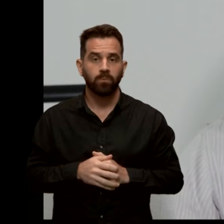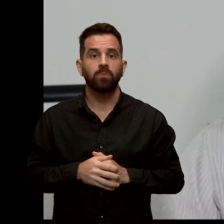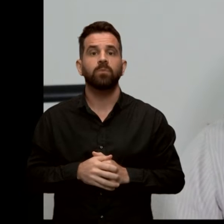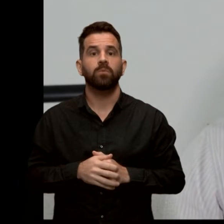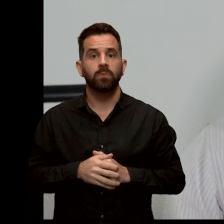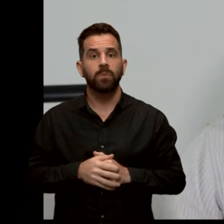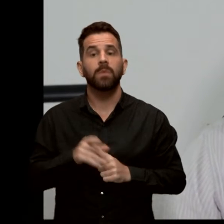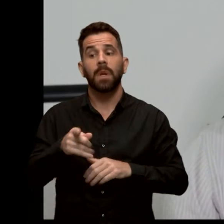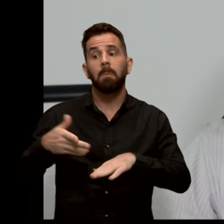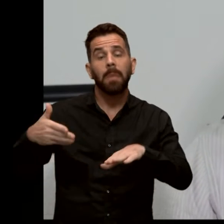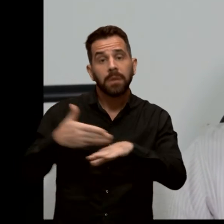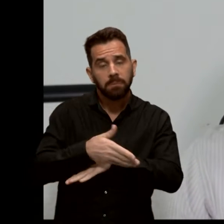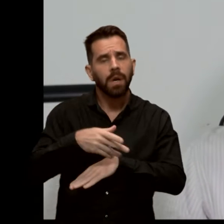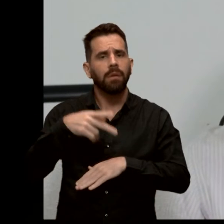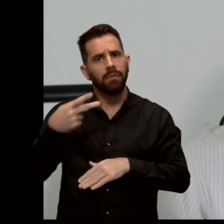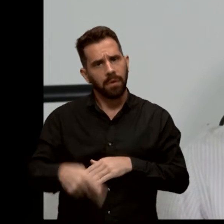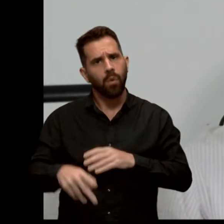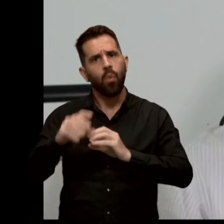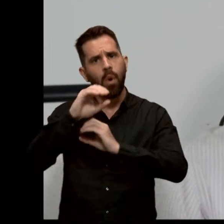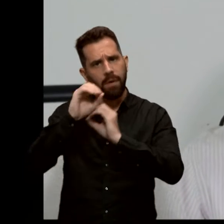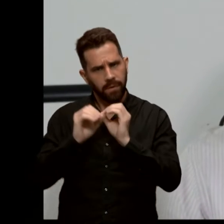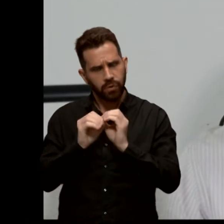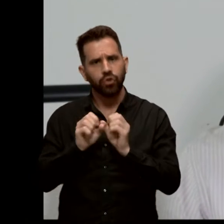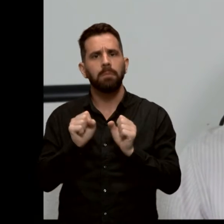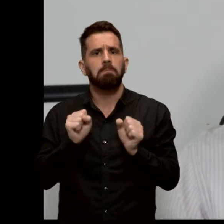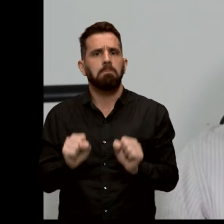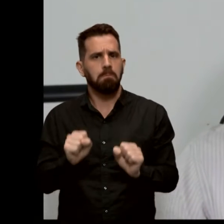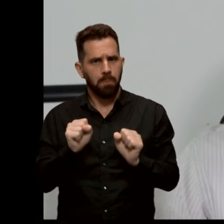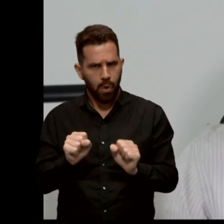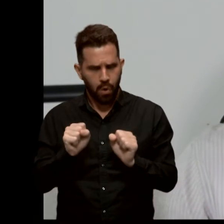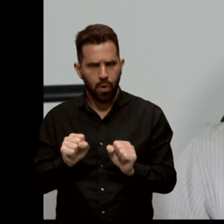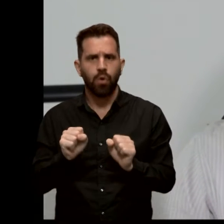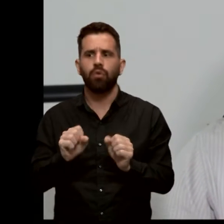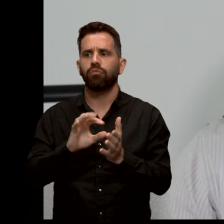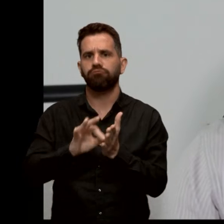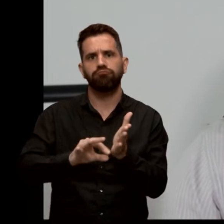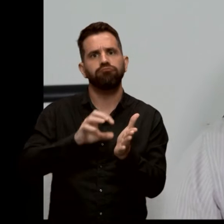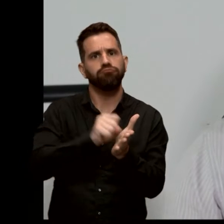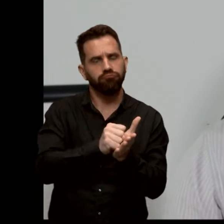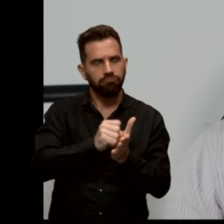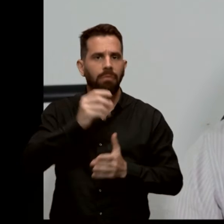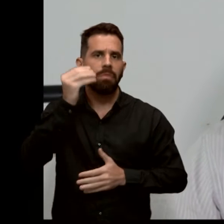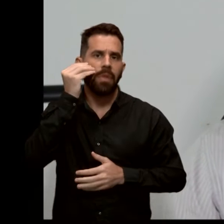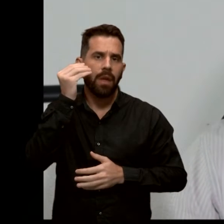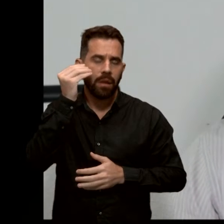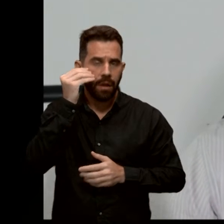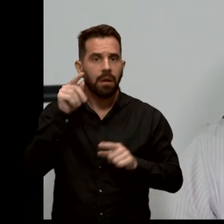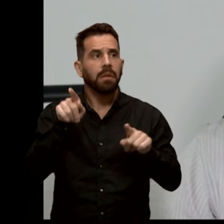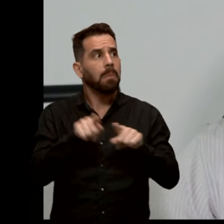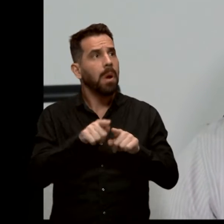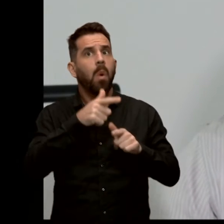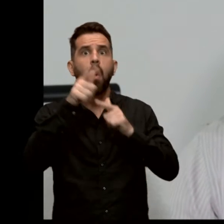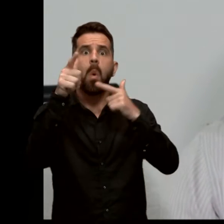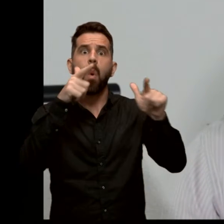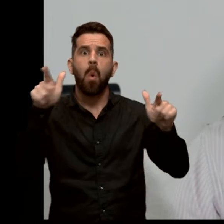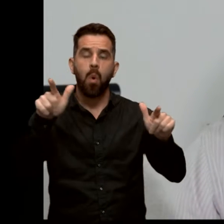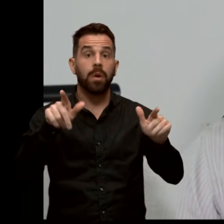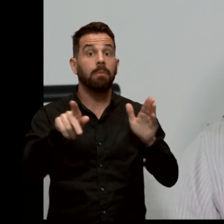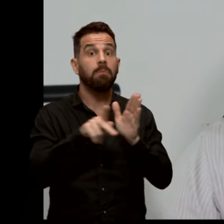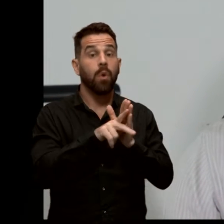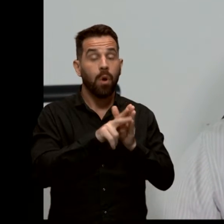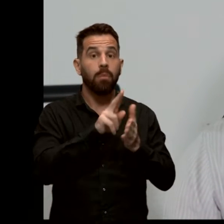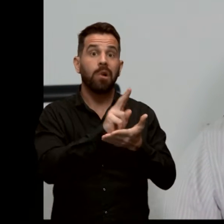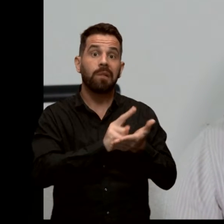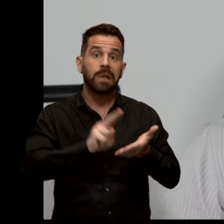da UFG ou de outras instituições de ensino públicas, desde que a instituição faça